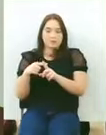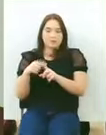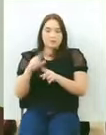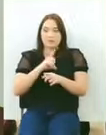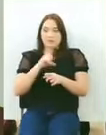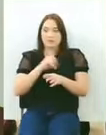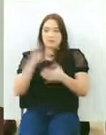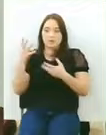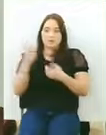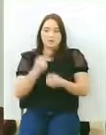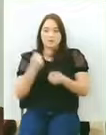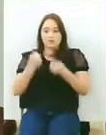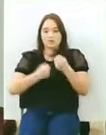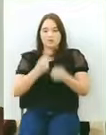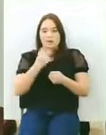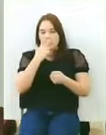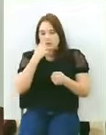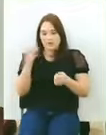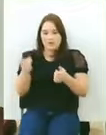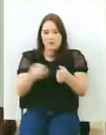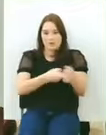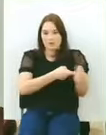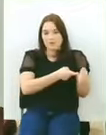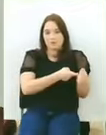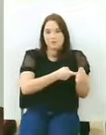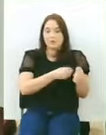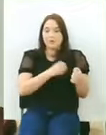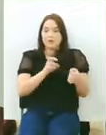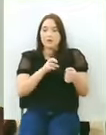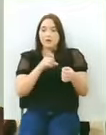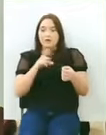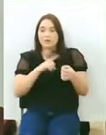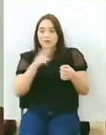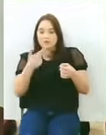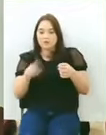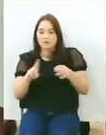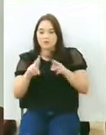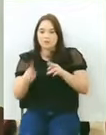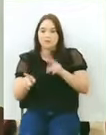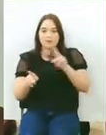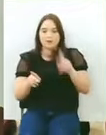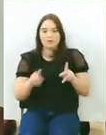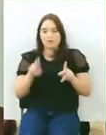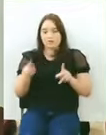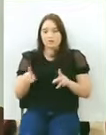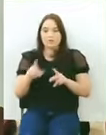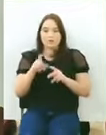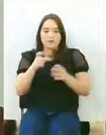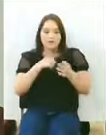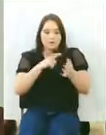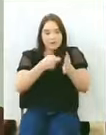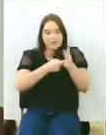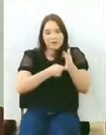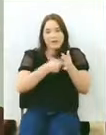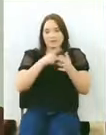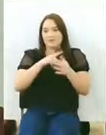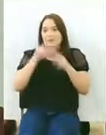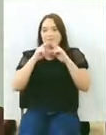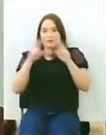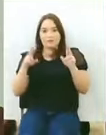Eu recebi um carro todo arranhado para dirigir. Mas qualquer novo arranhado que aparecia, ele levava o assunto para o